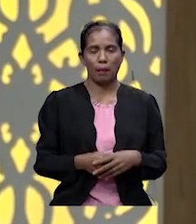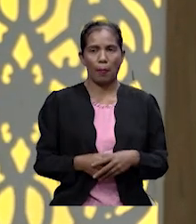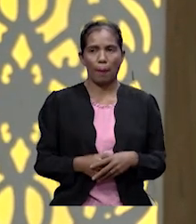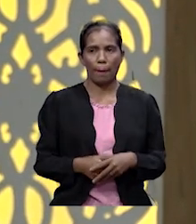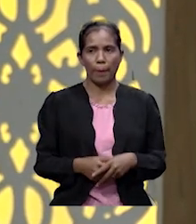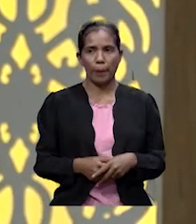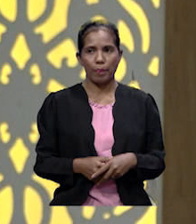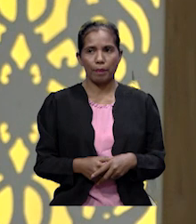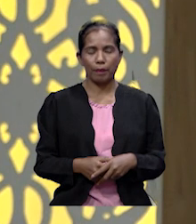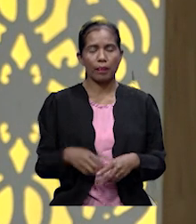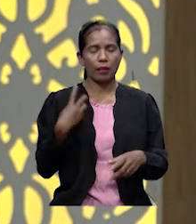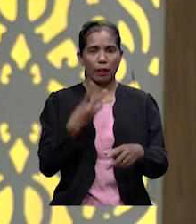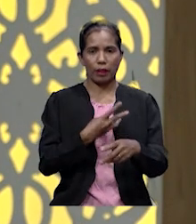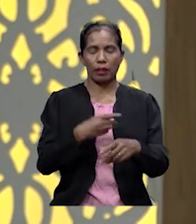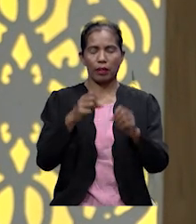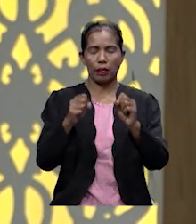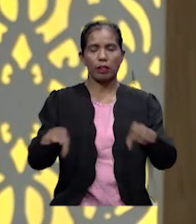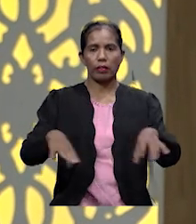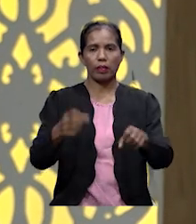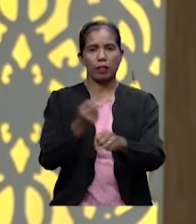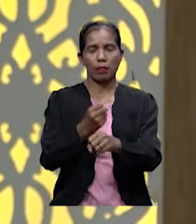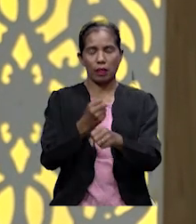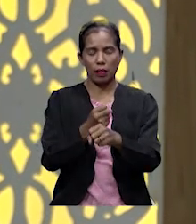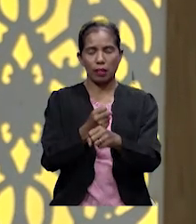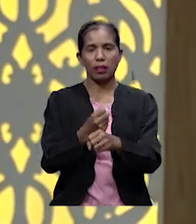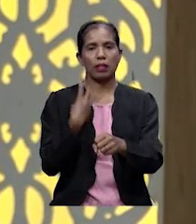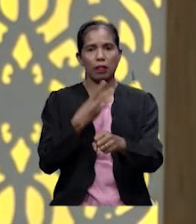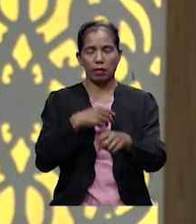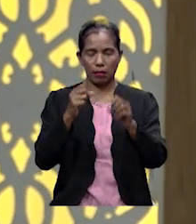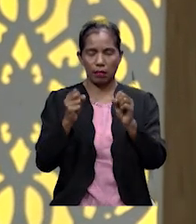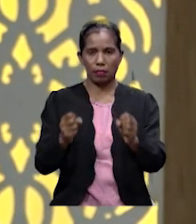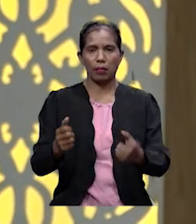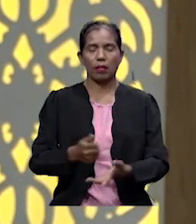É por isso natural que comemoremos mais este aniversário.